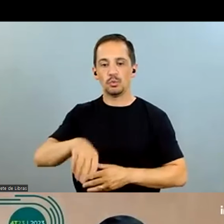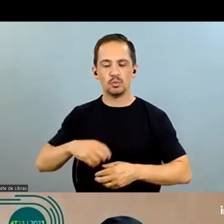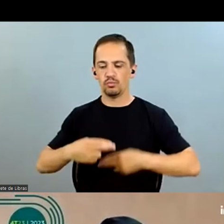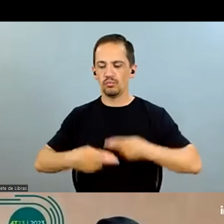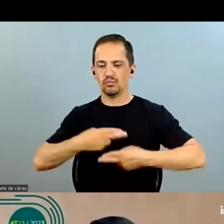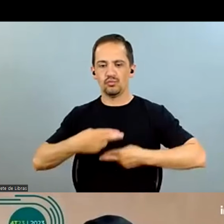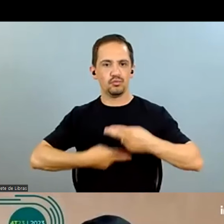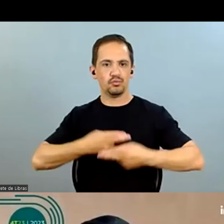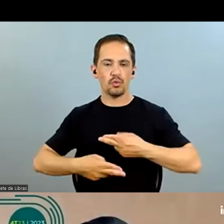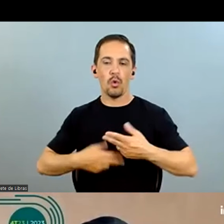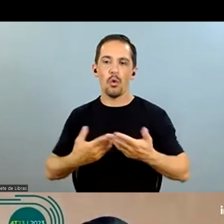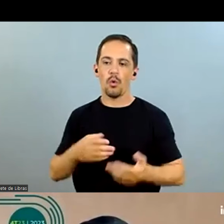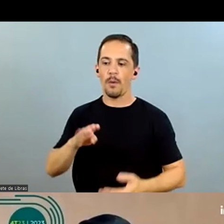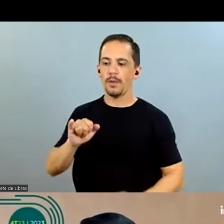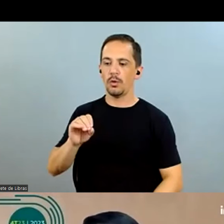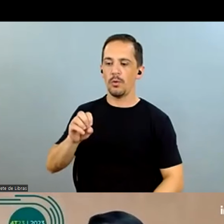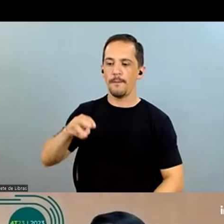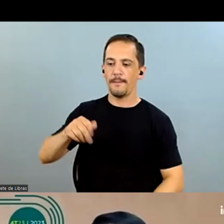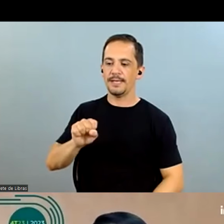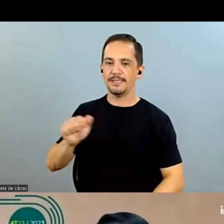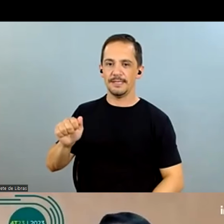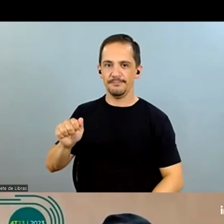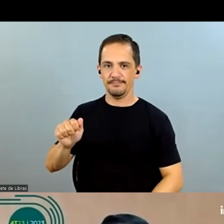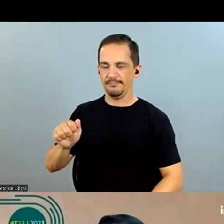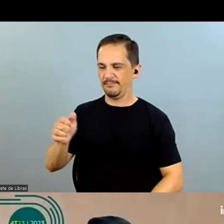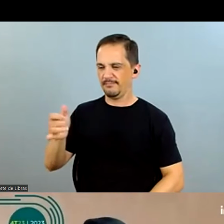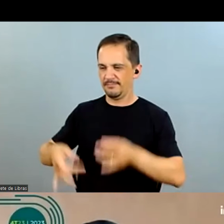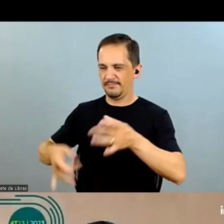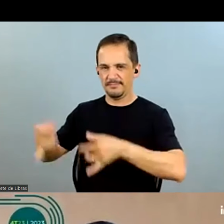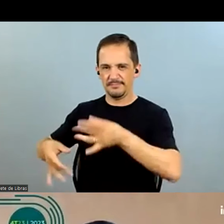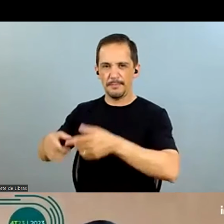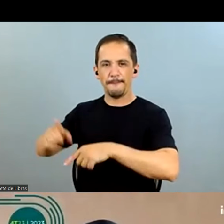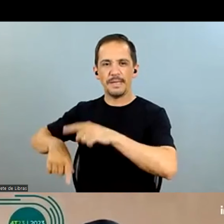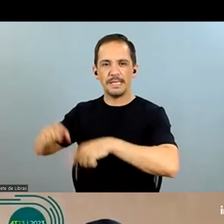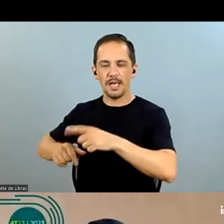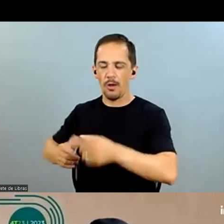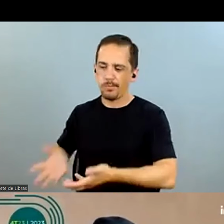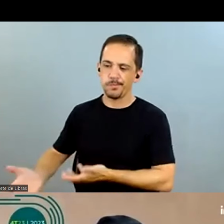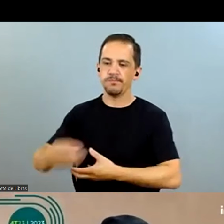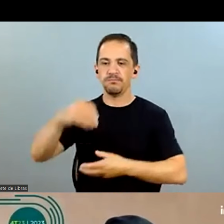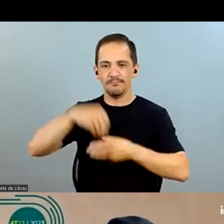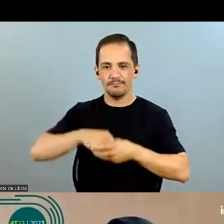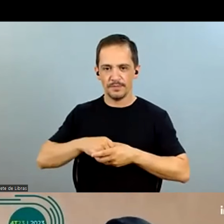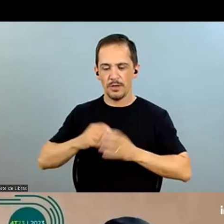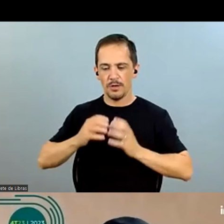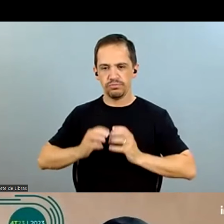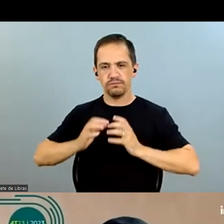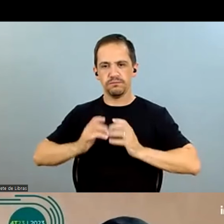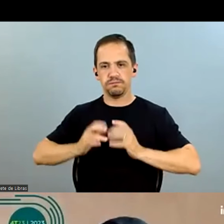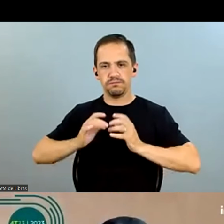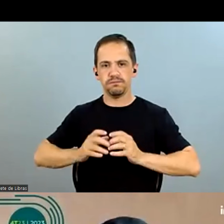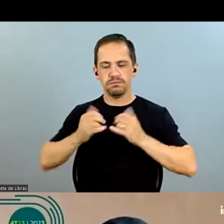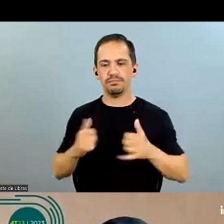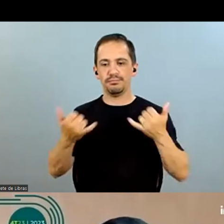eh hidroelétricas né e com a as duas repotenciação depois uma terceira